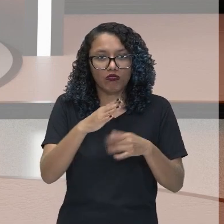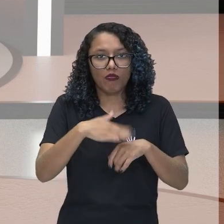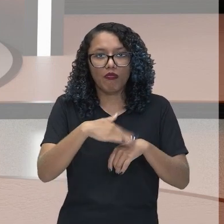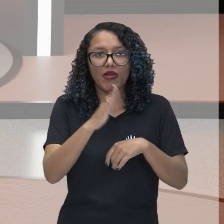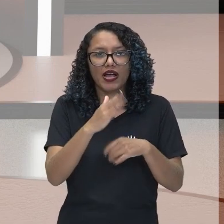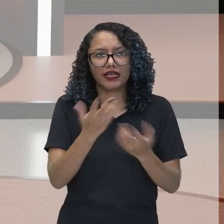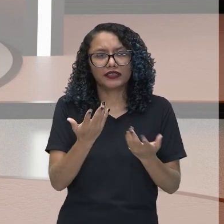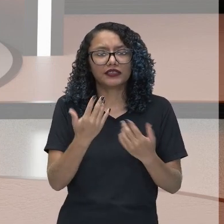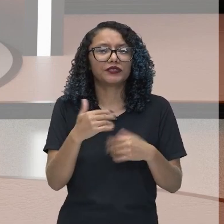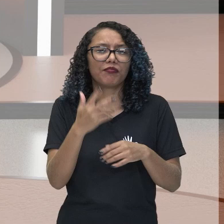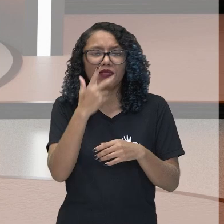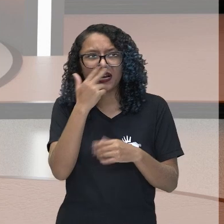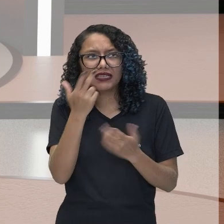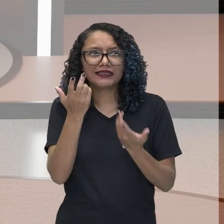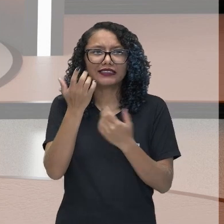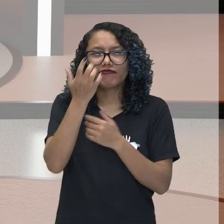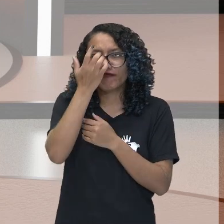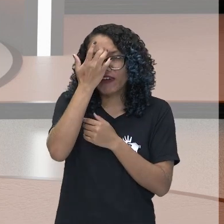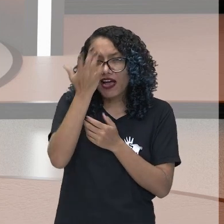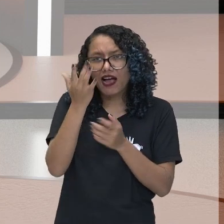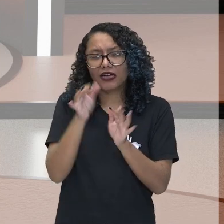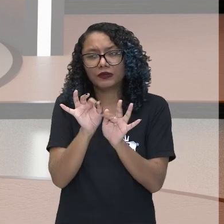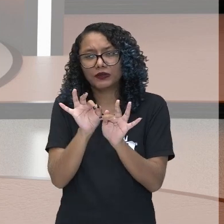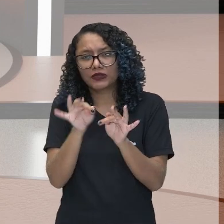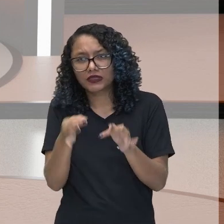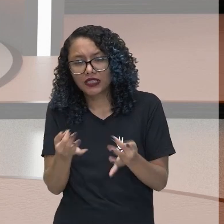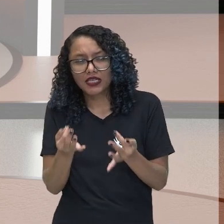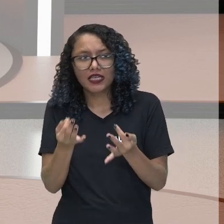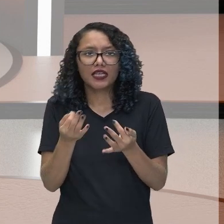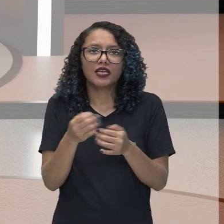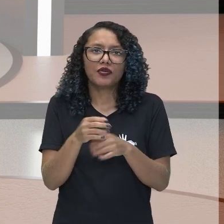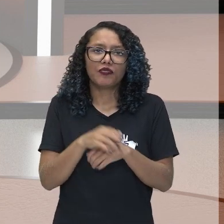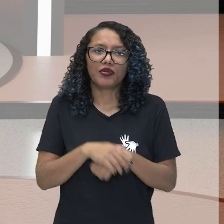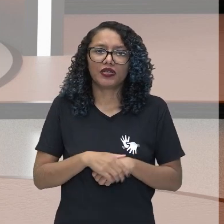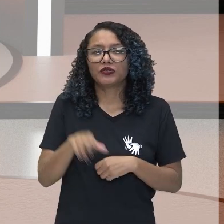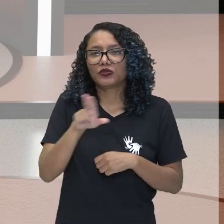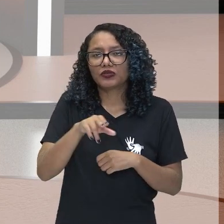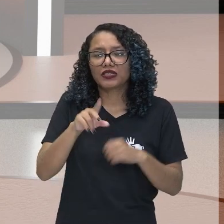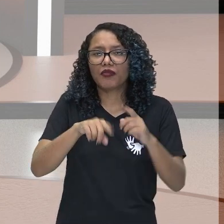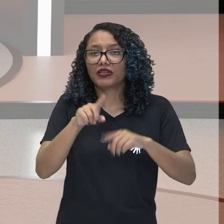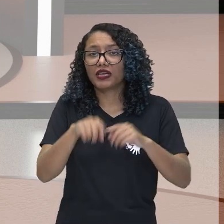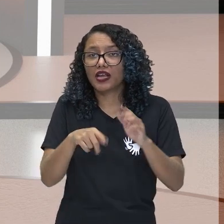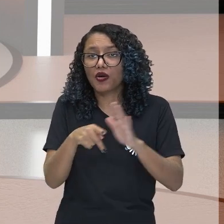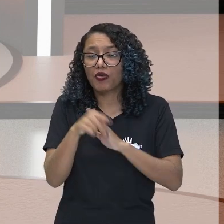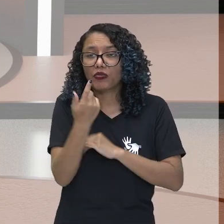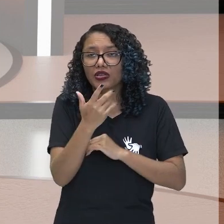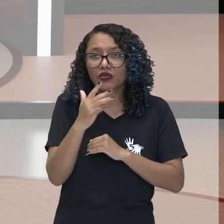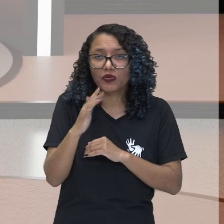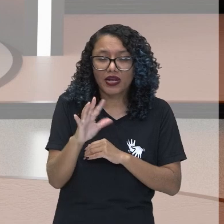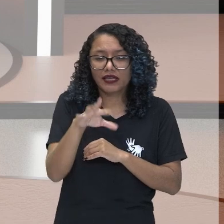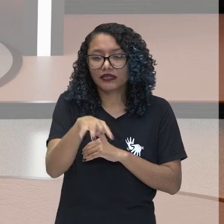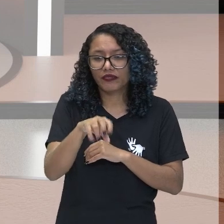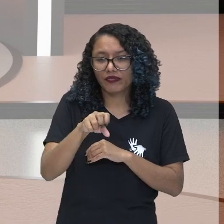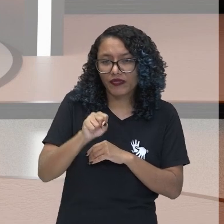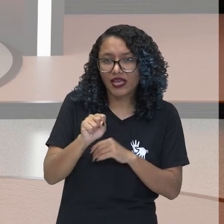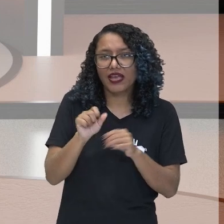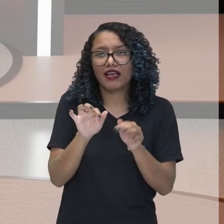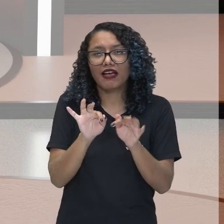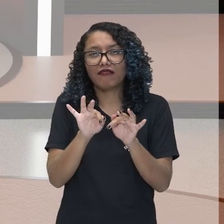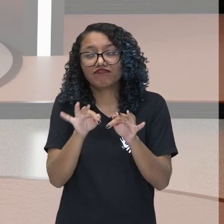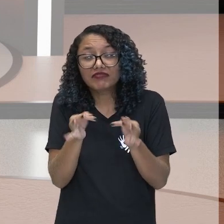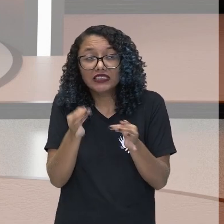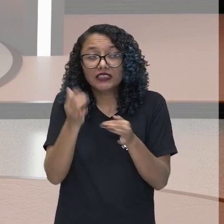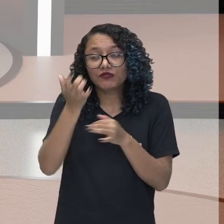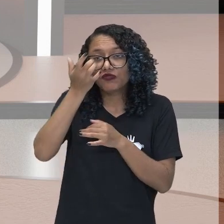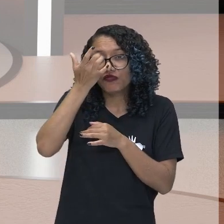um pouco mais fácil em relação ali a retirar os recursos naturais da própria natureza, tá? Então, o aumento